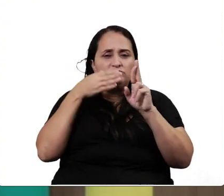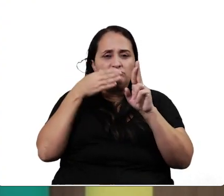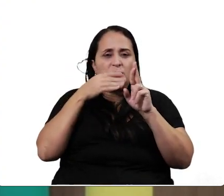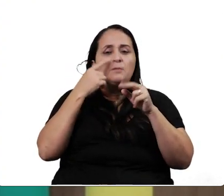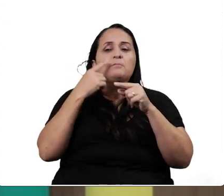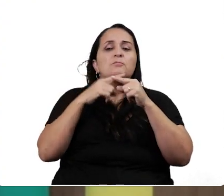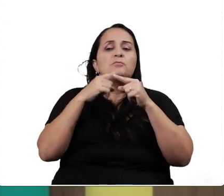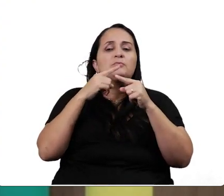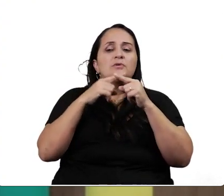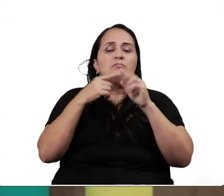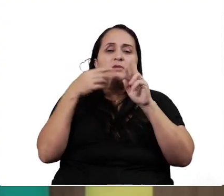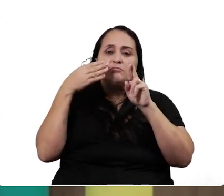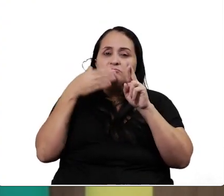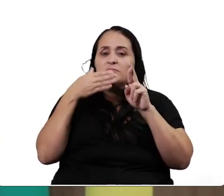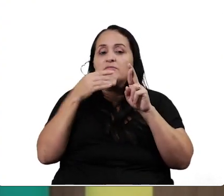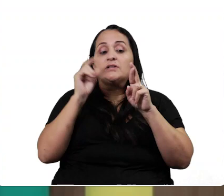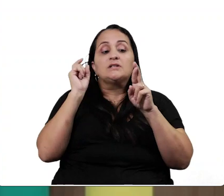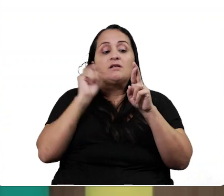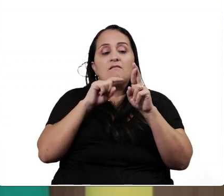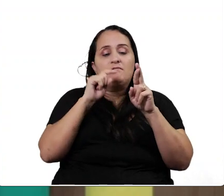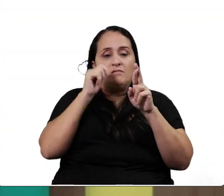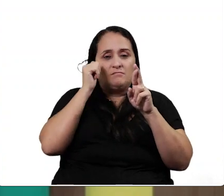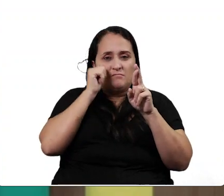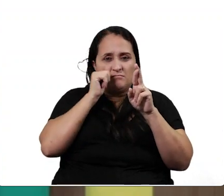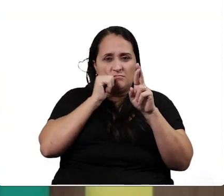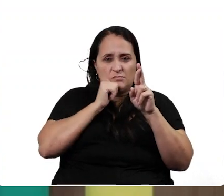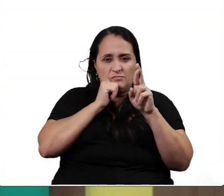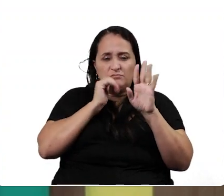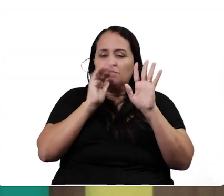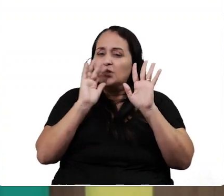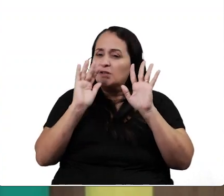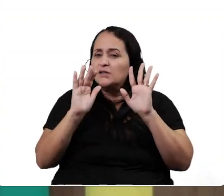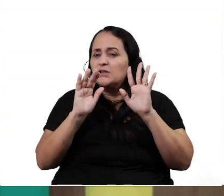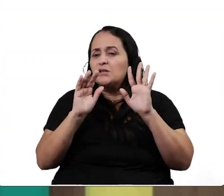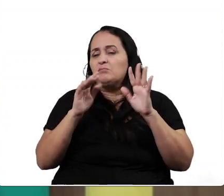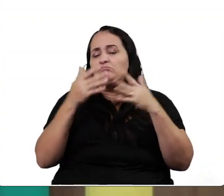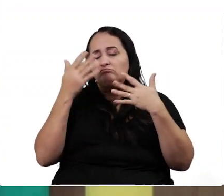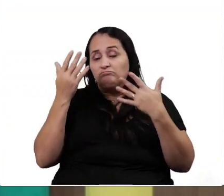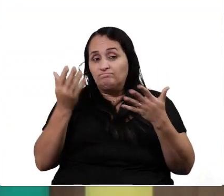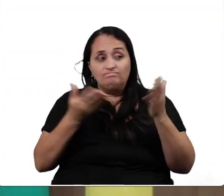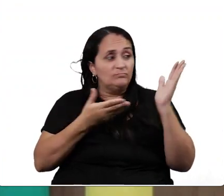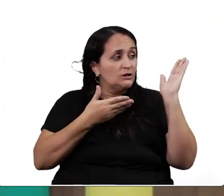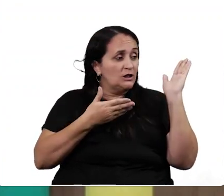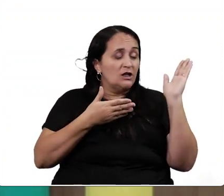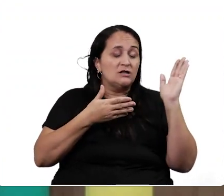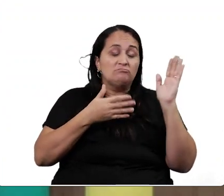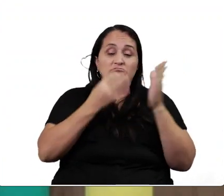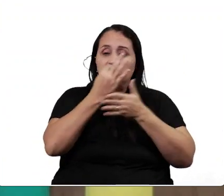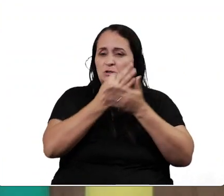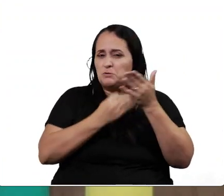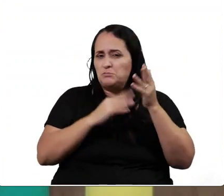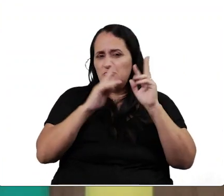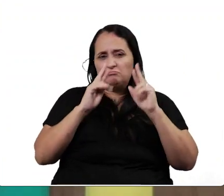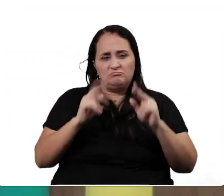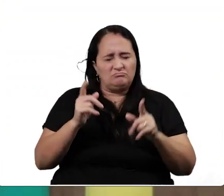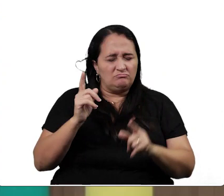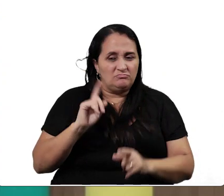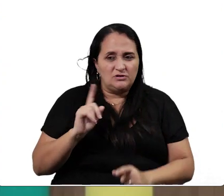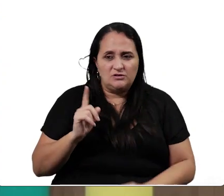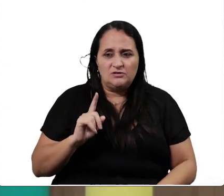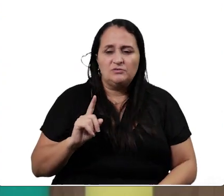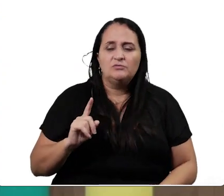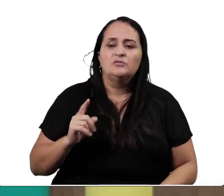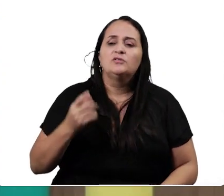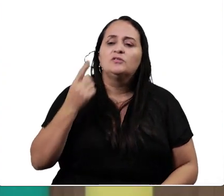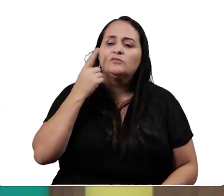do futebol, para estar fazendo referência a ela, tá? Nesse texto também não é diferente. Vamos observar a